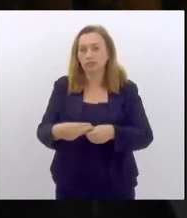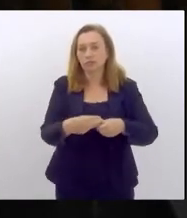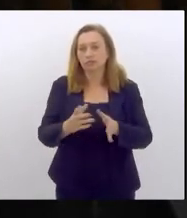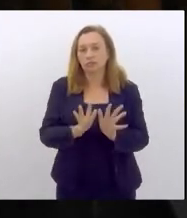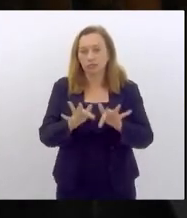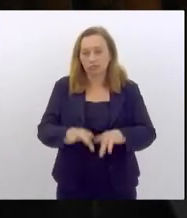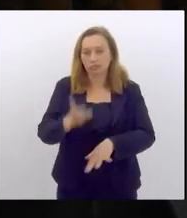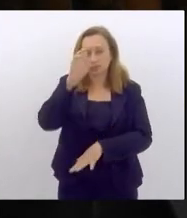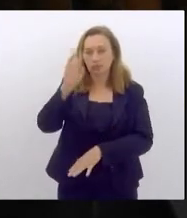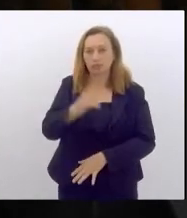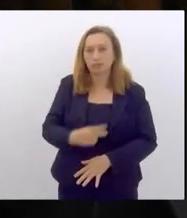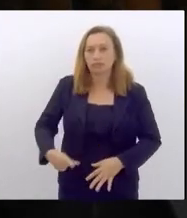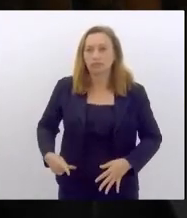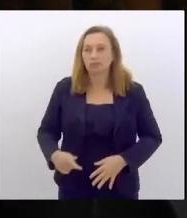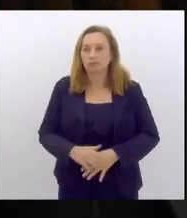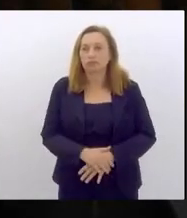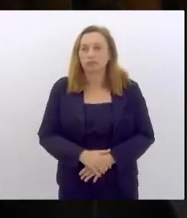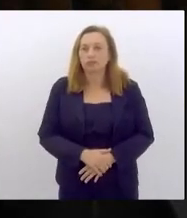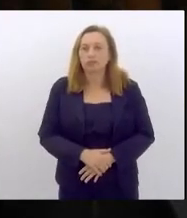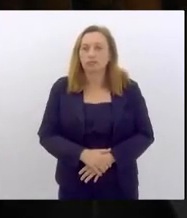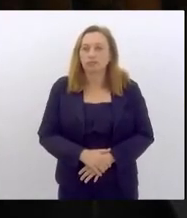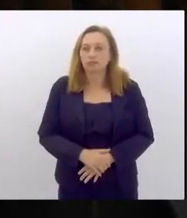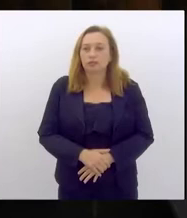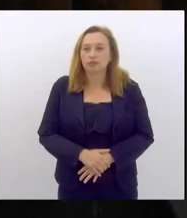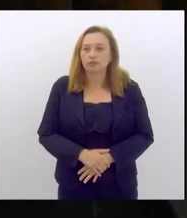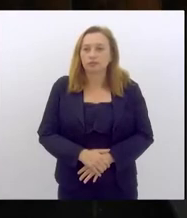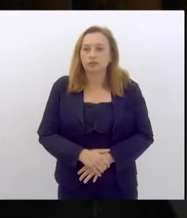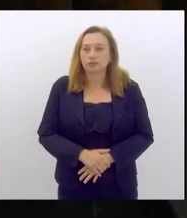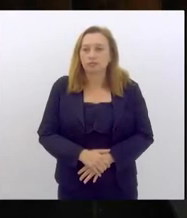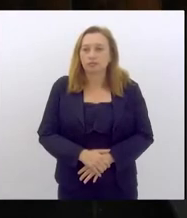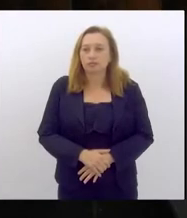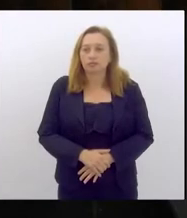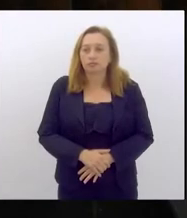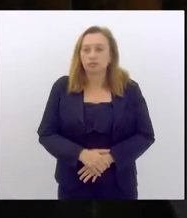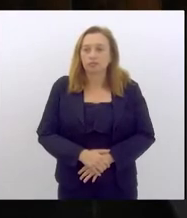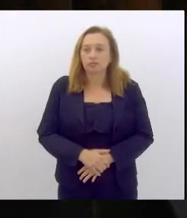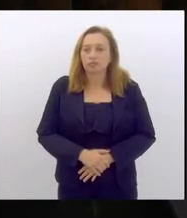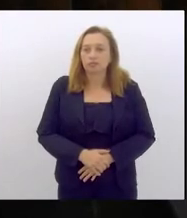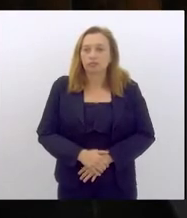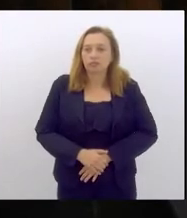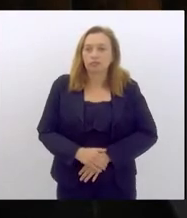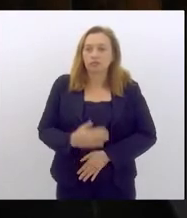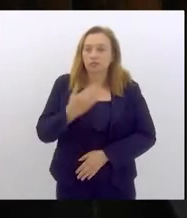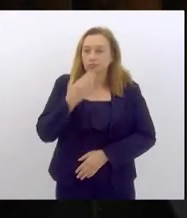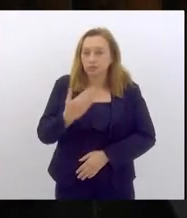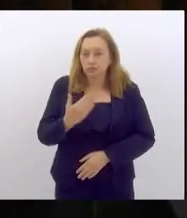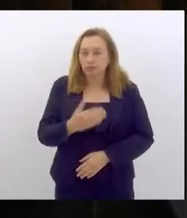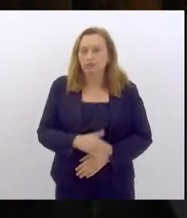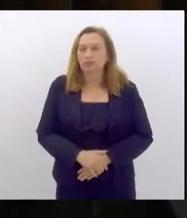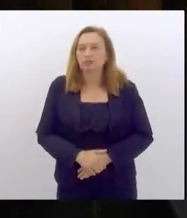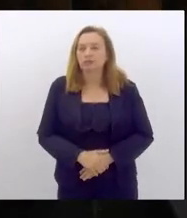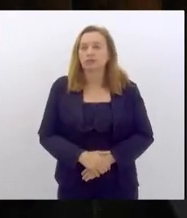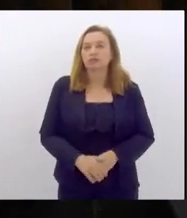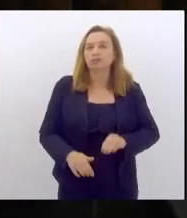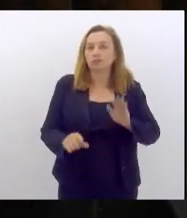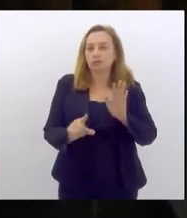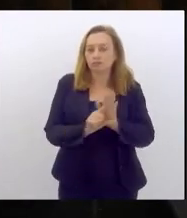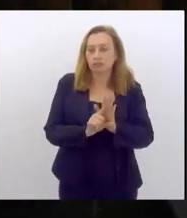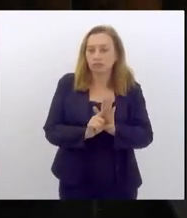fechando, senhor presidente, no mais, recomenda-se que a proposição